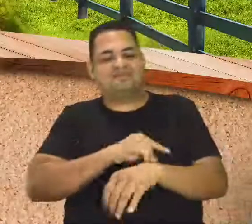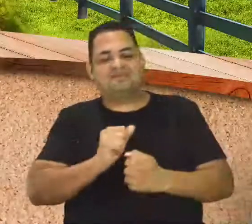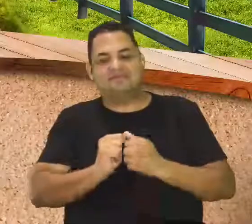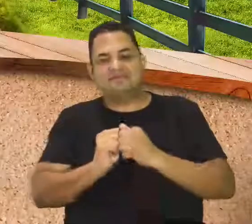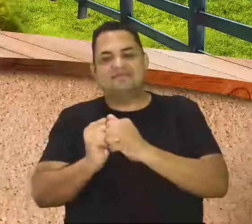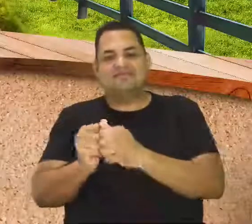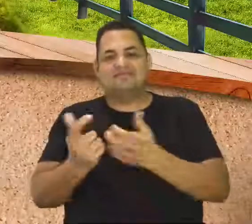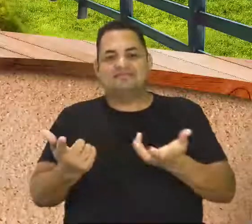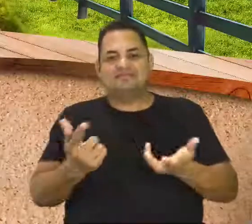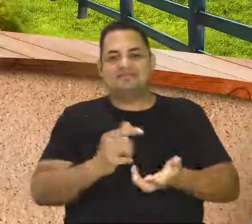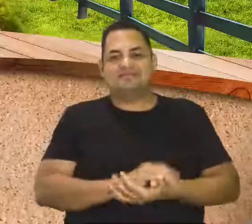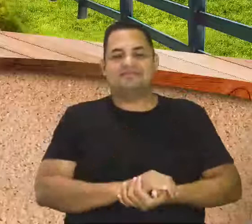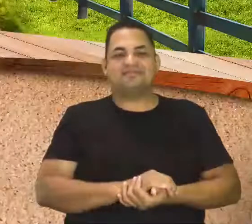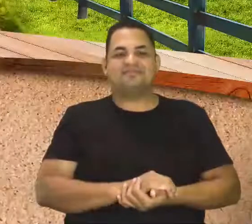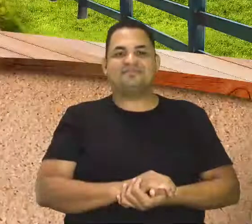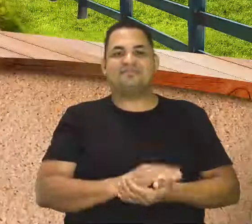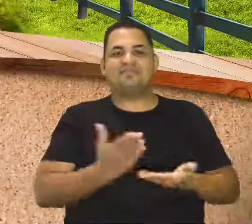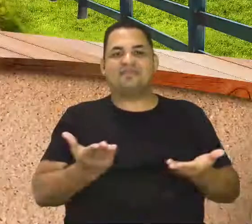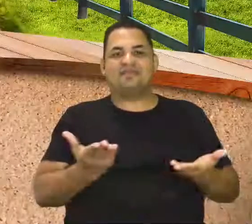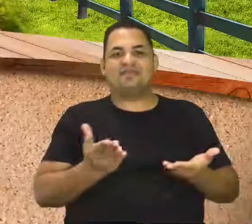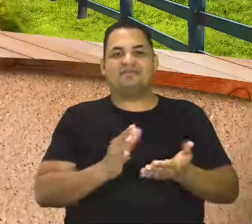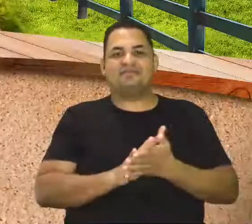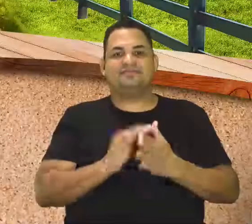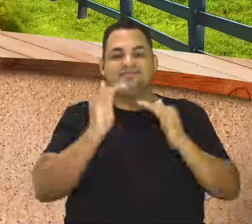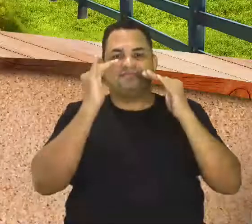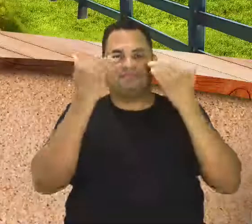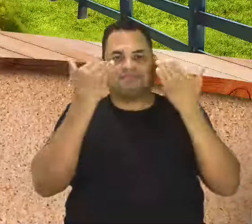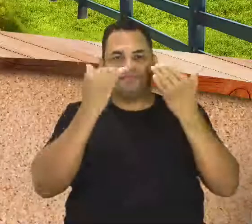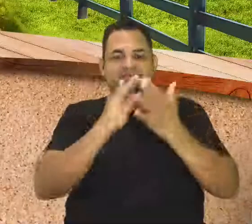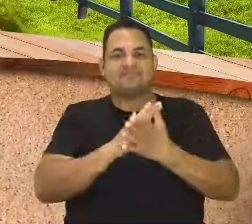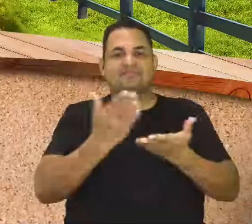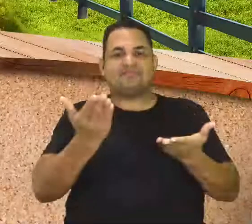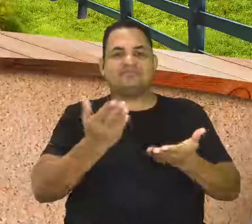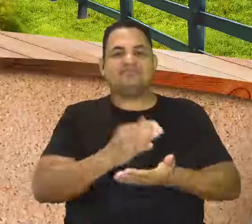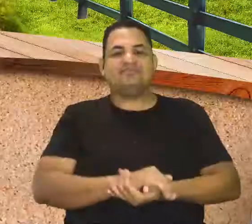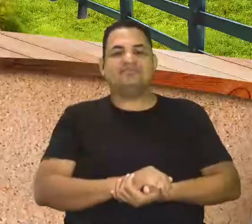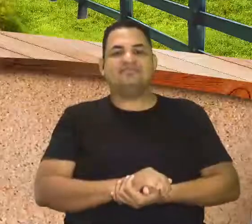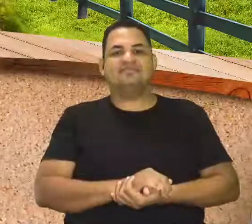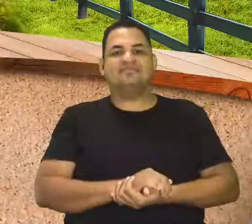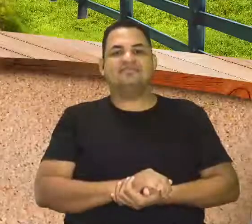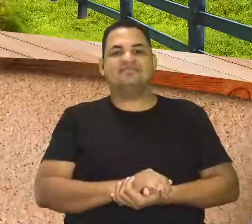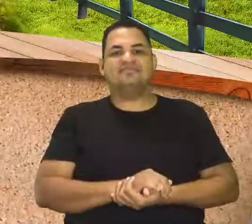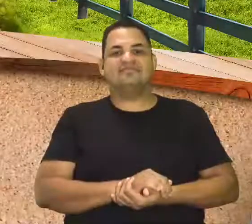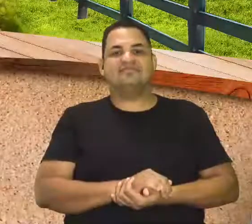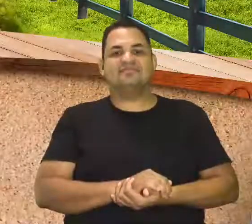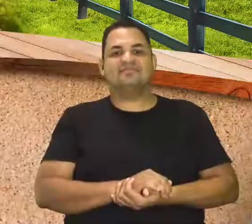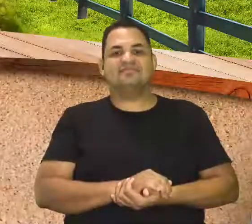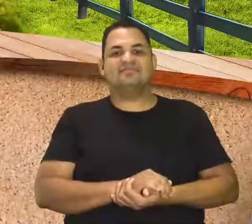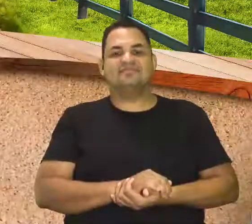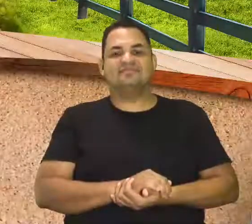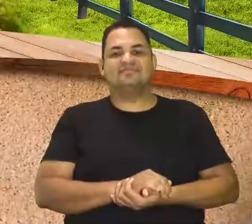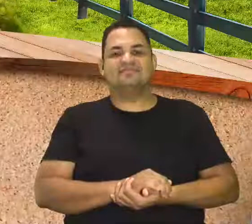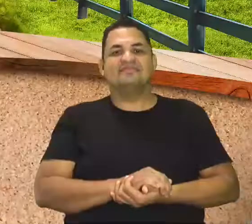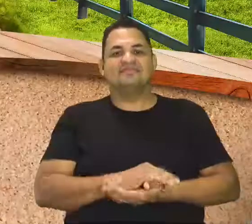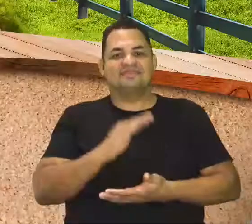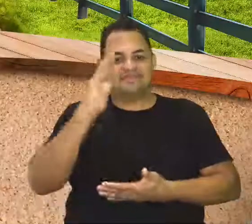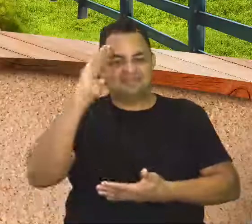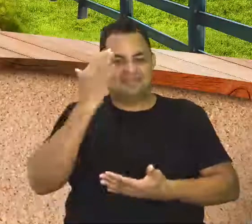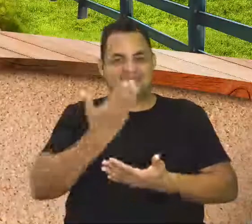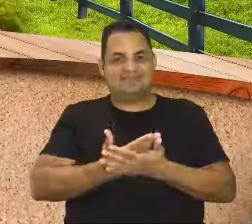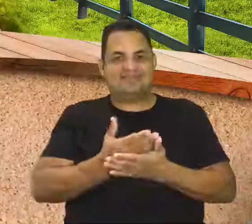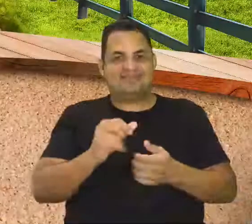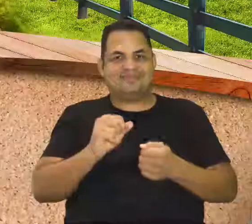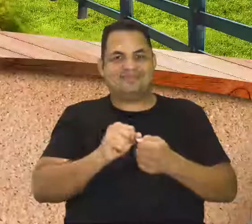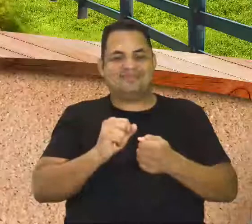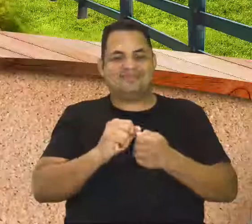com o olho, vai para o banheiro, tem que ficar prestando atenção no tio. E agora eu sei como é, agora eu aprendi, você não acredita que eu aprendi como fazer